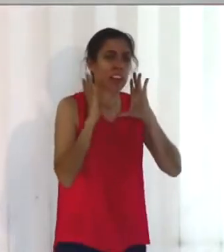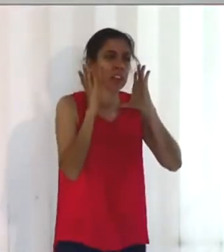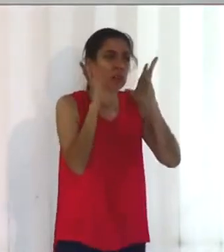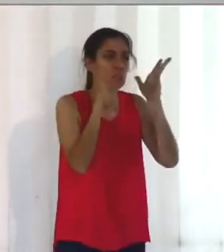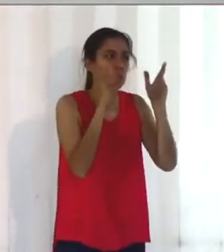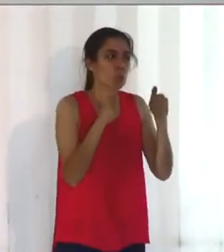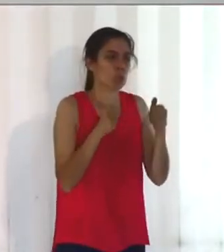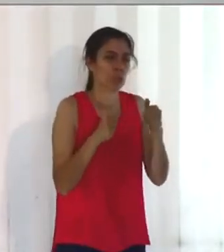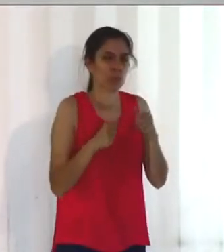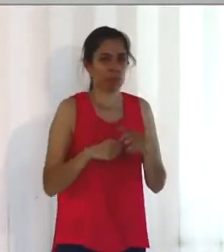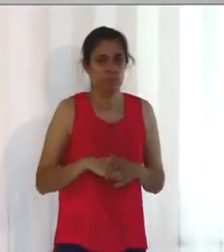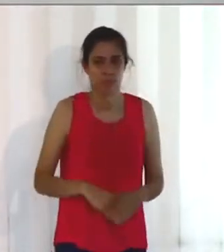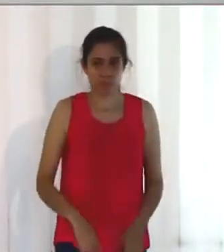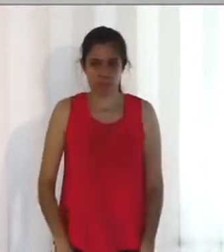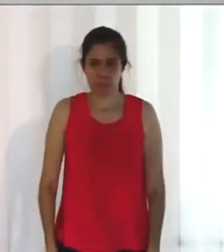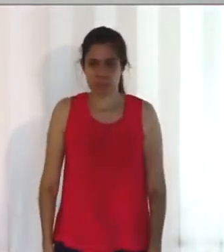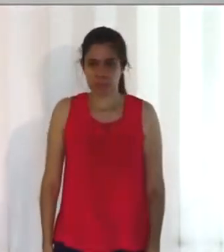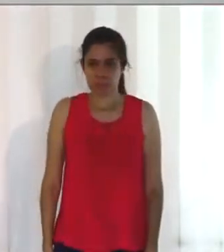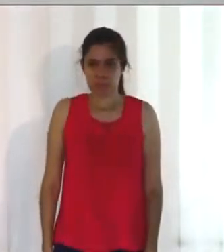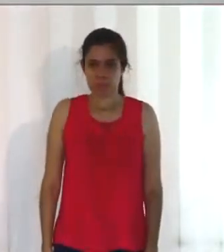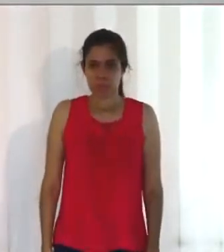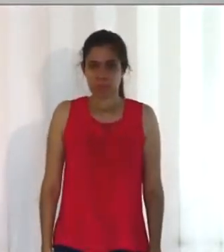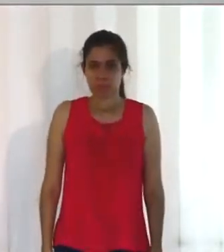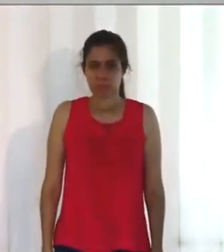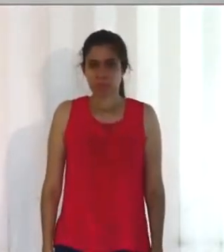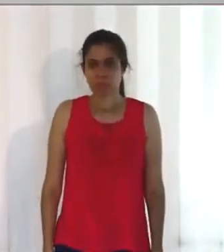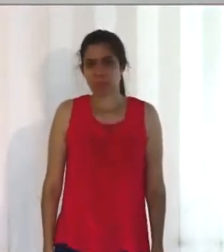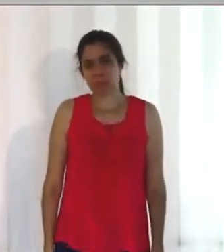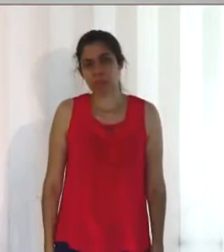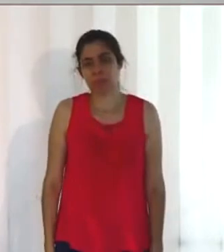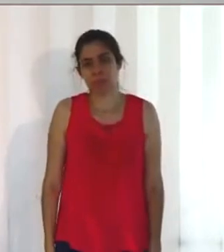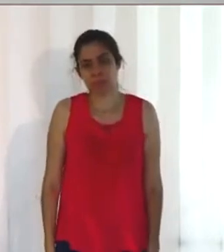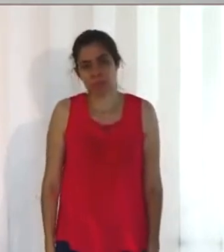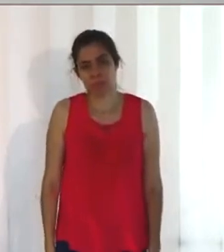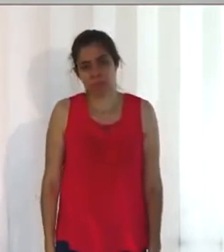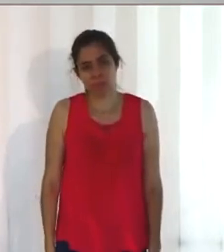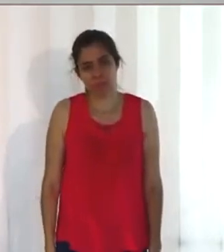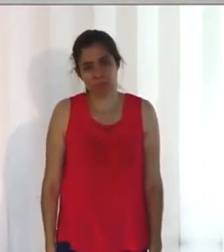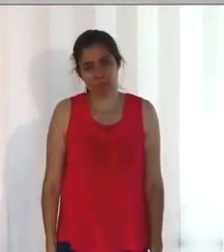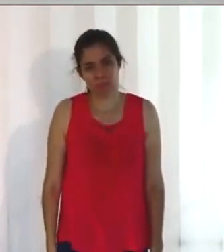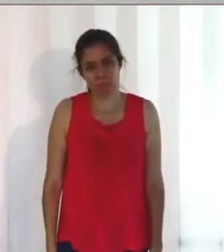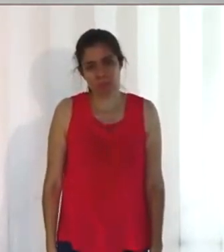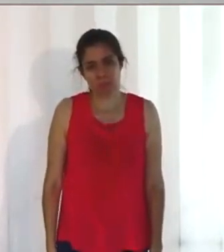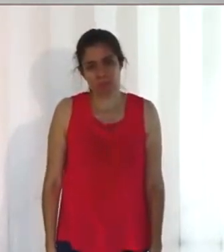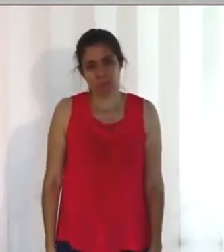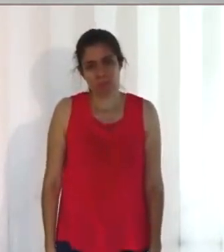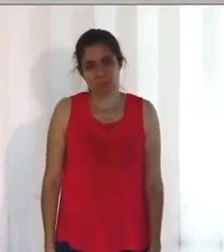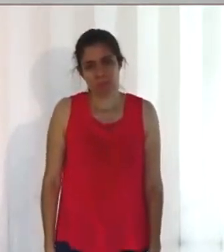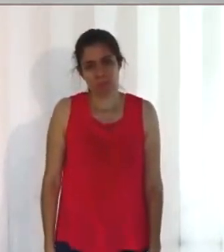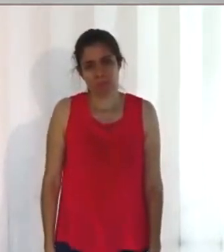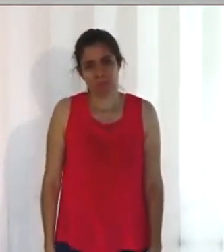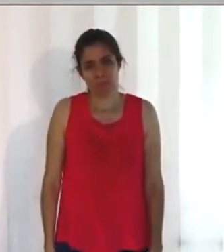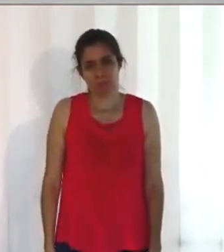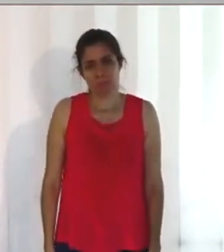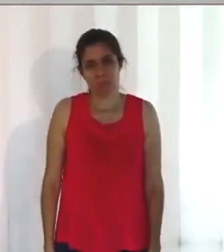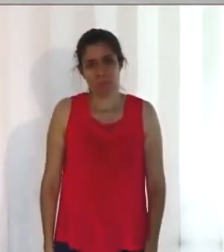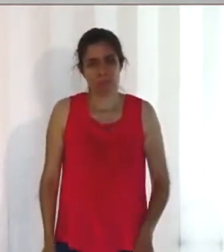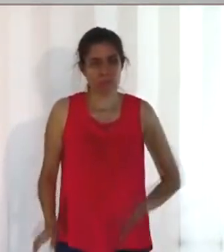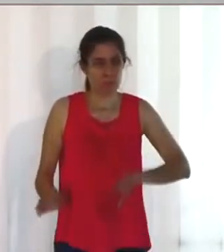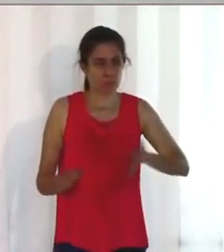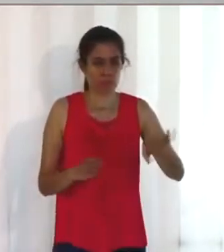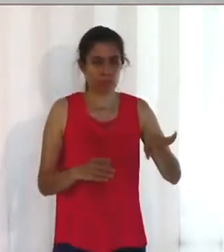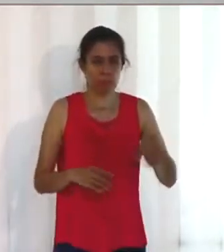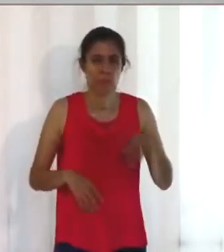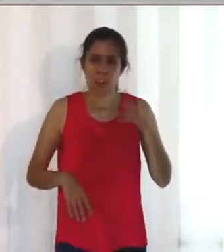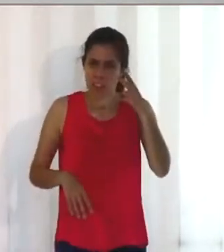aquilo. Sempre que eu penso em Caim, eu me lembro de Ananias e de Safira. Ananias e Safira estavam vendo